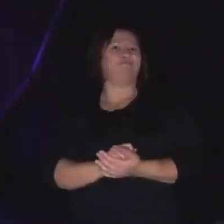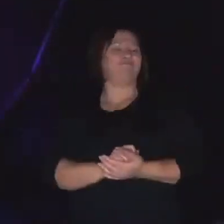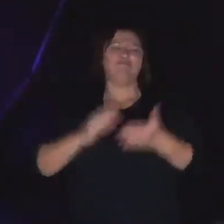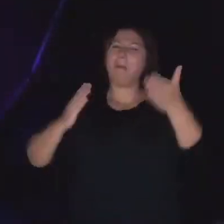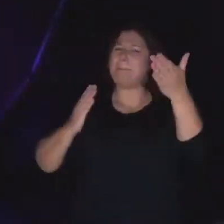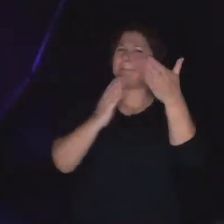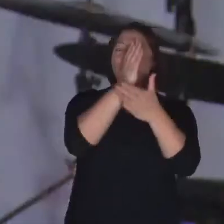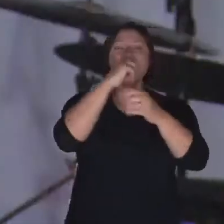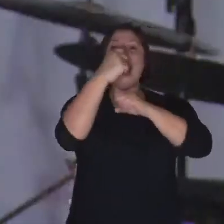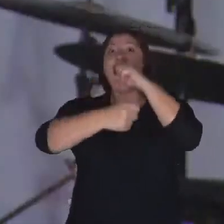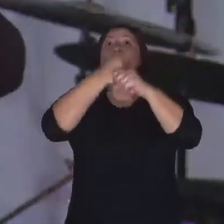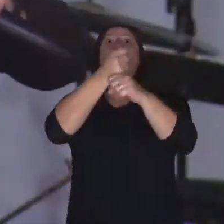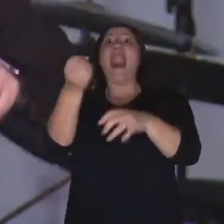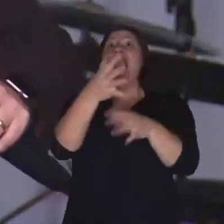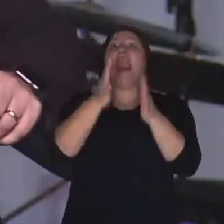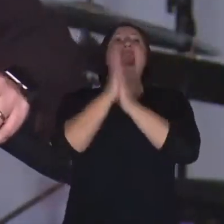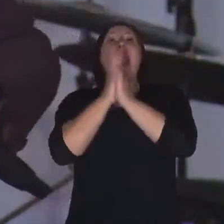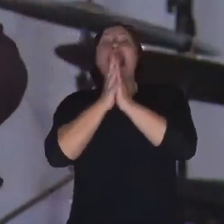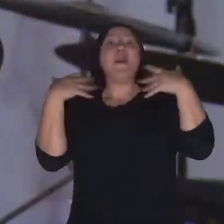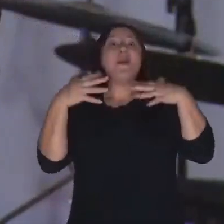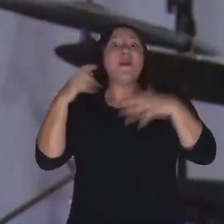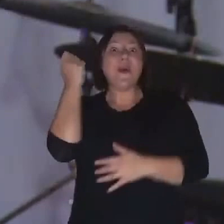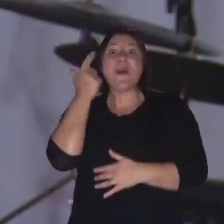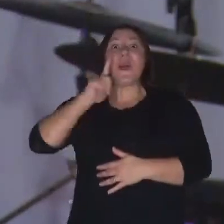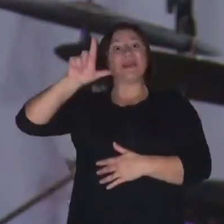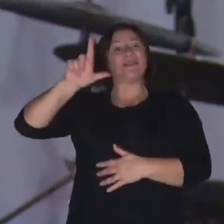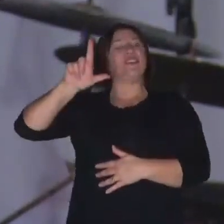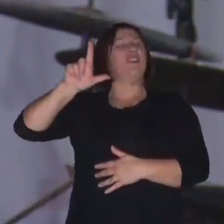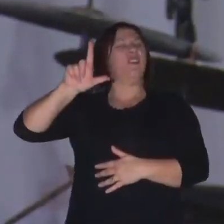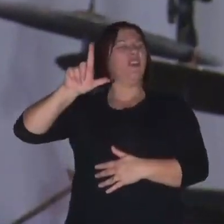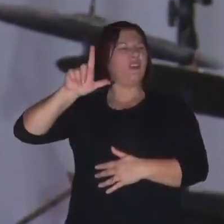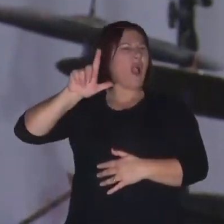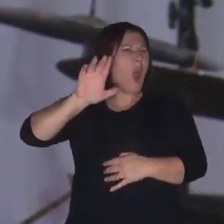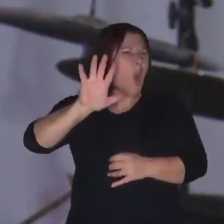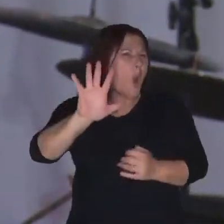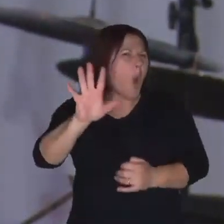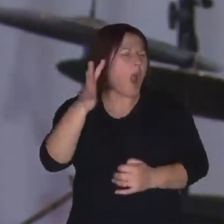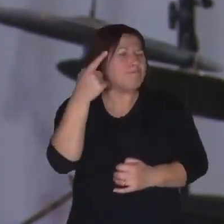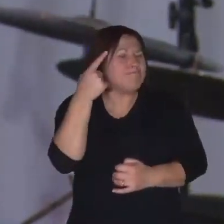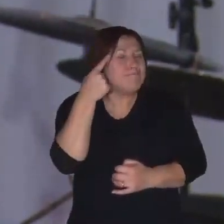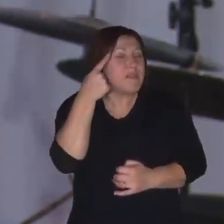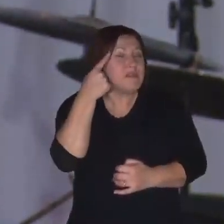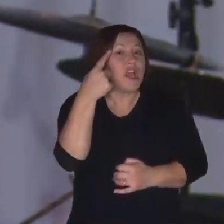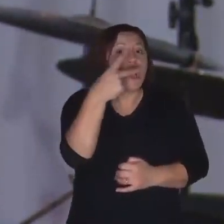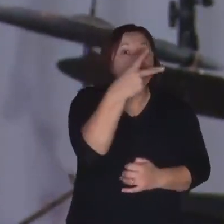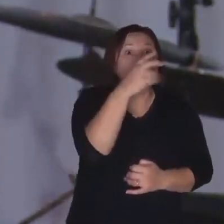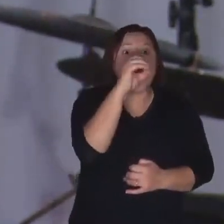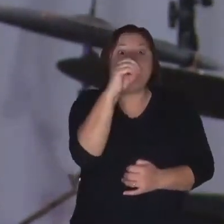certo. Eu estou com medo, às vezes, de passar por 2020 e Deus olhar para mim e falar: nota 5.